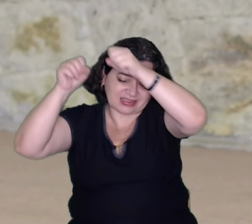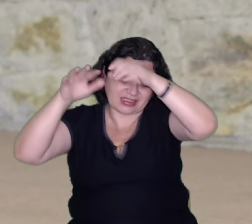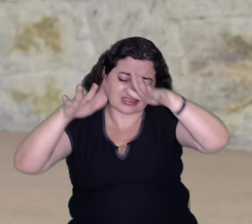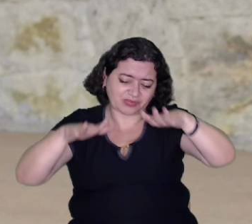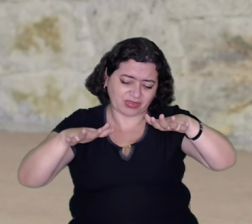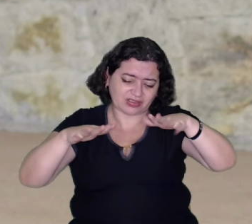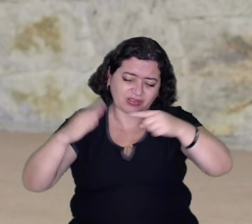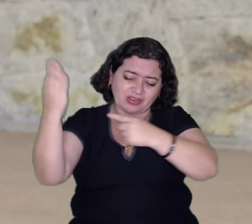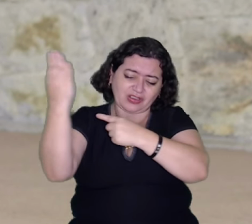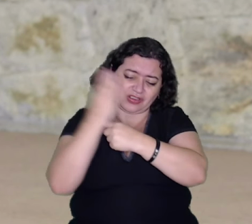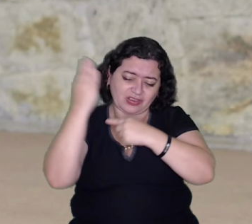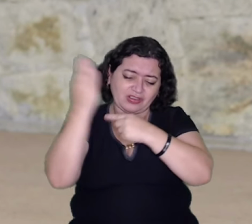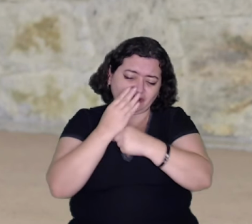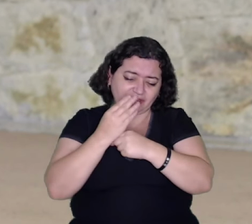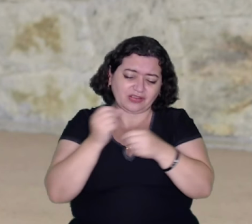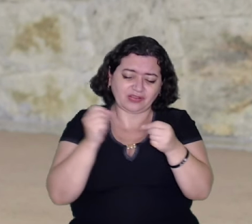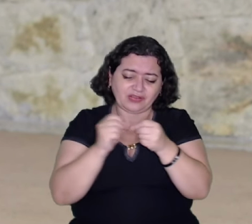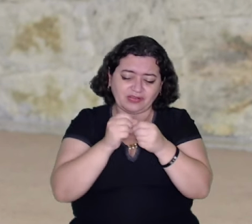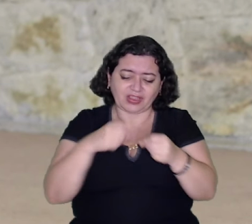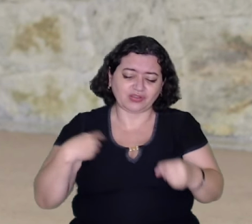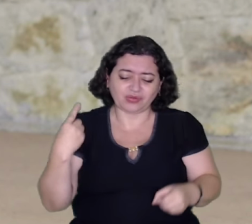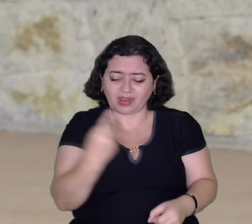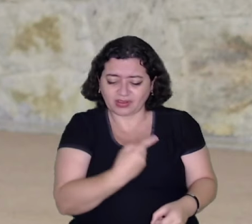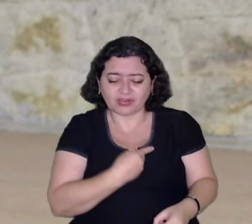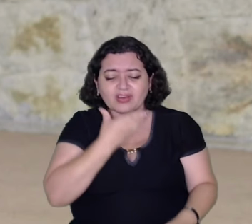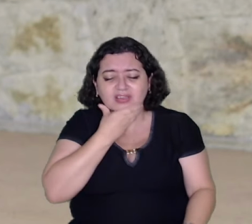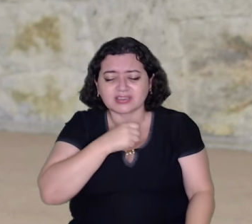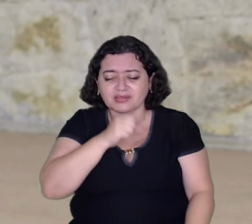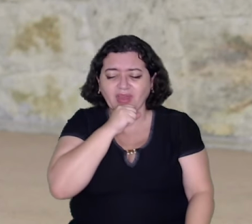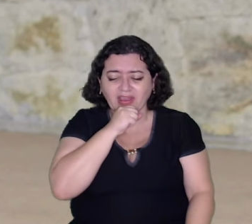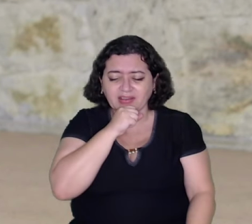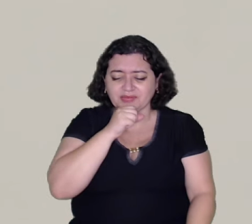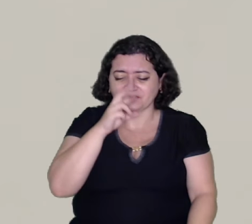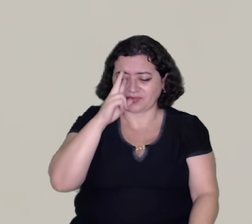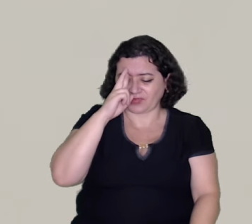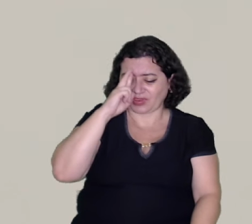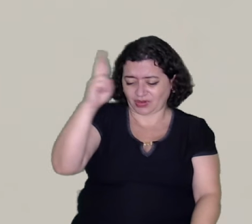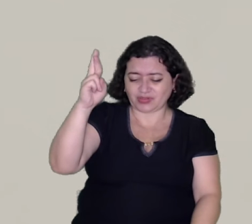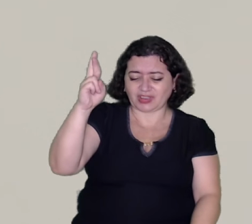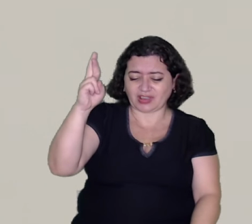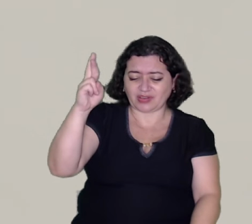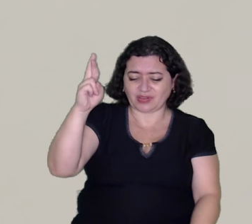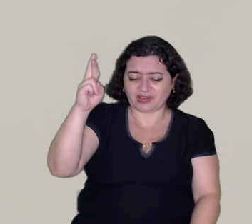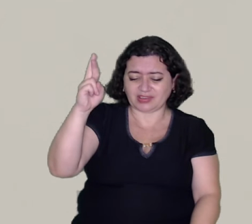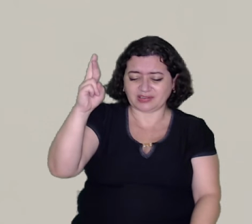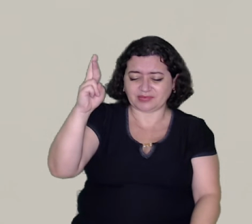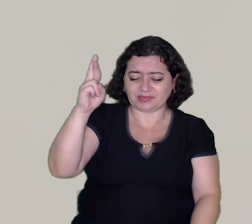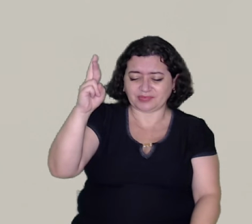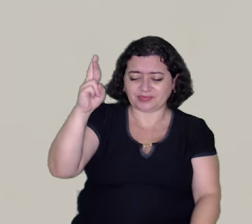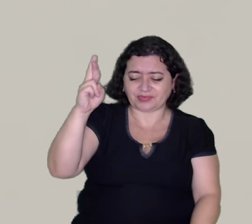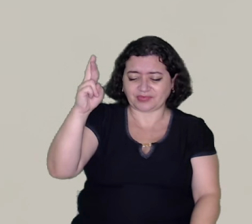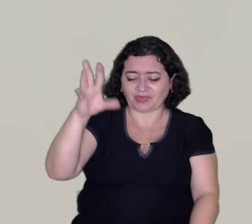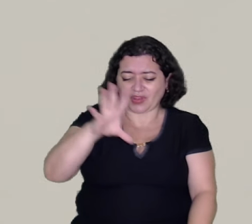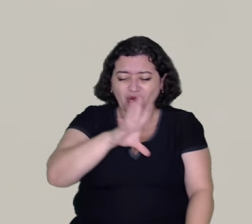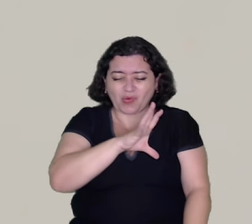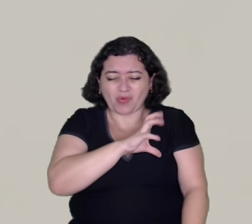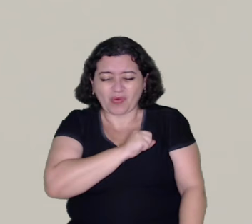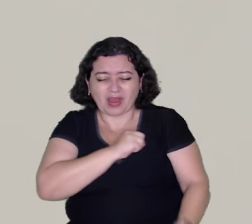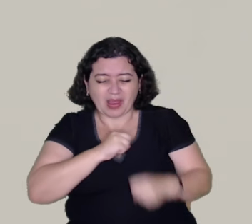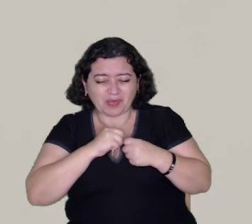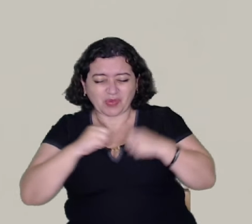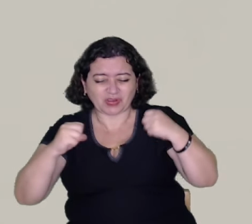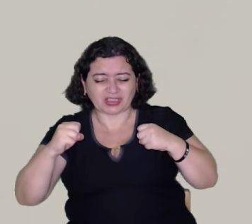todos os benefícios que o Senhor tem feito a nós, ó Pai. O Senhor tem tido, Senhor, um amor muito grande,